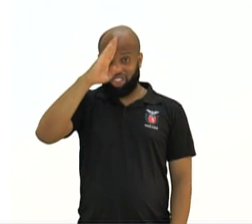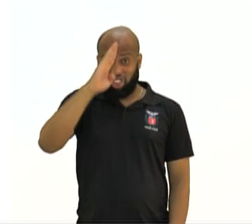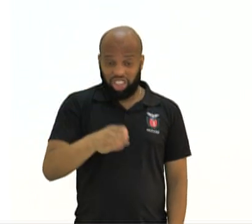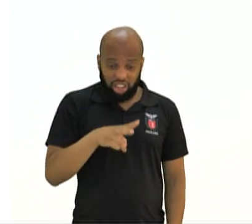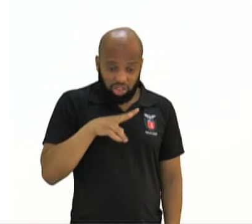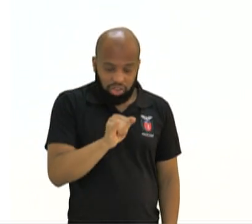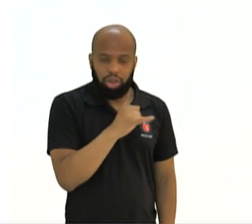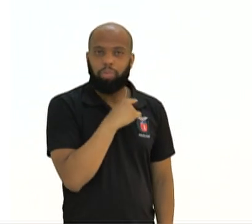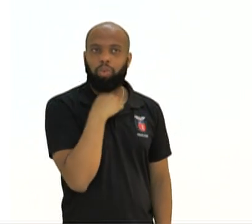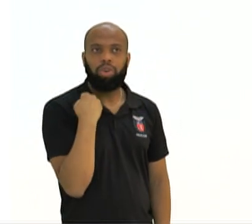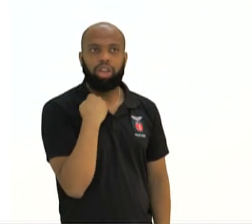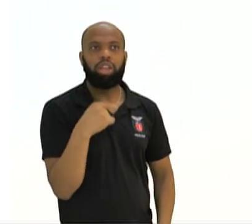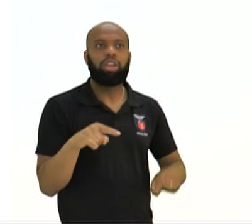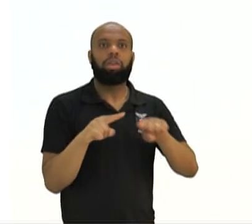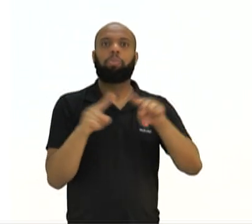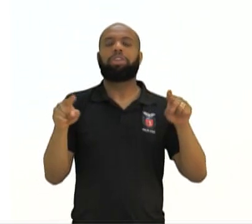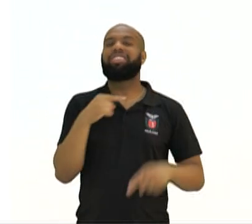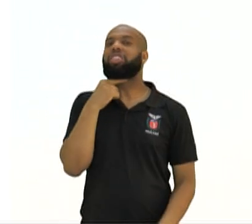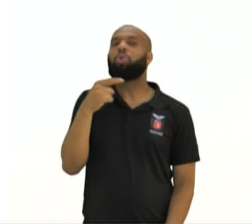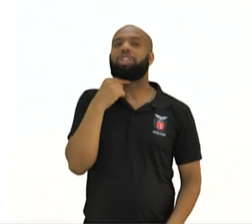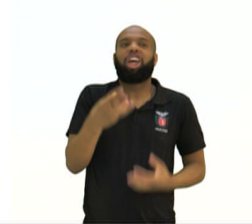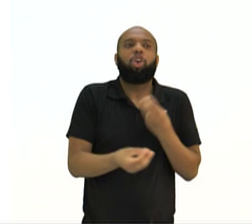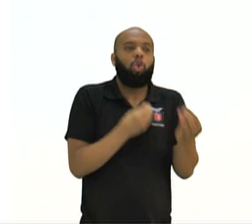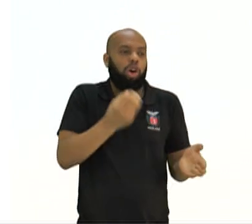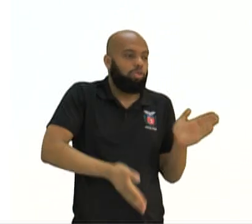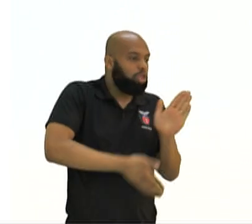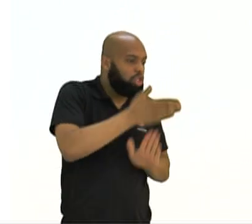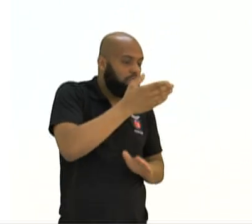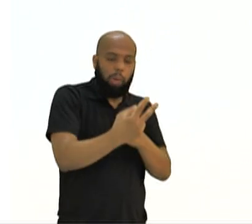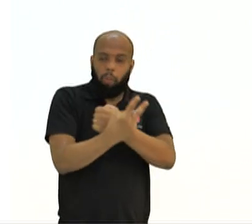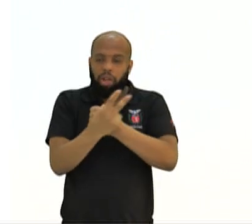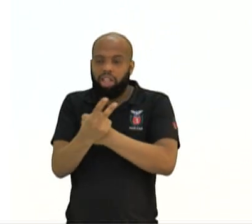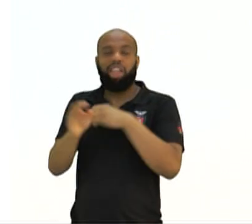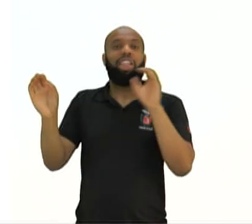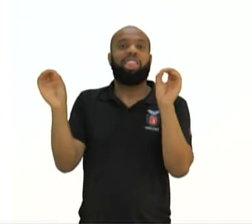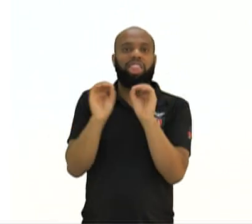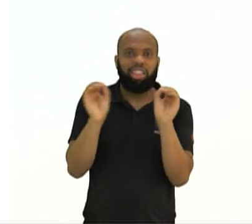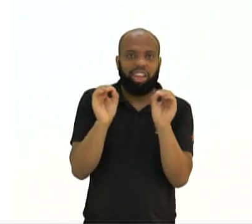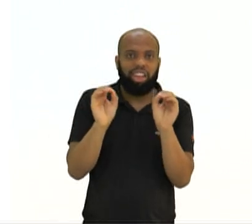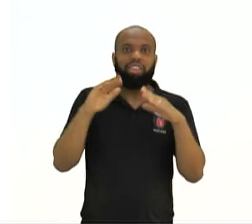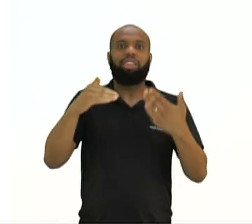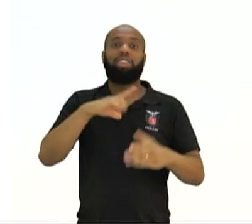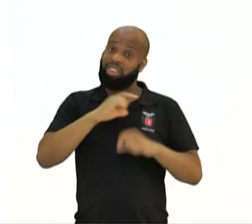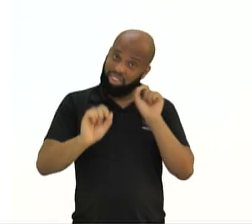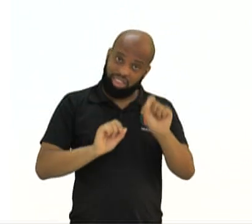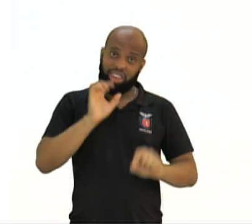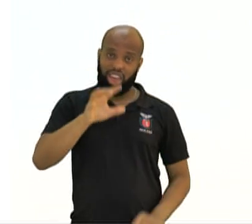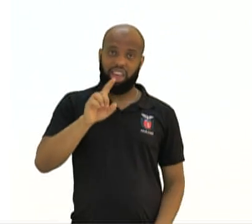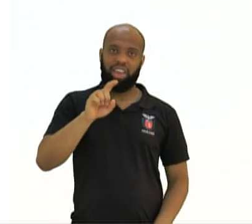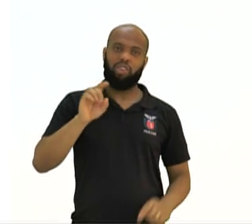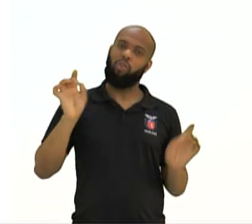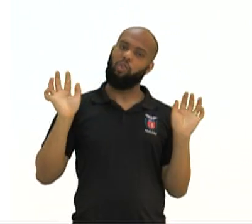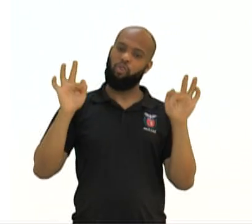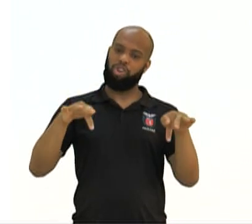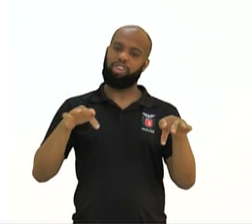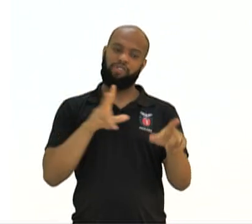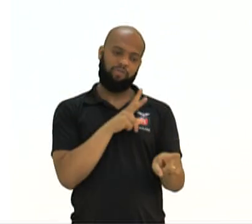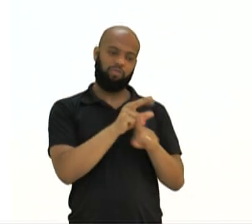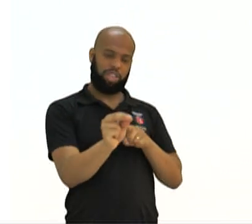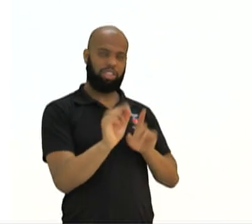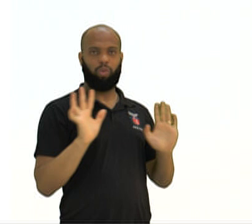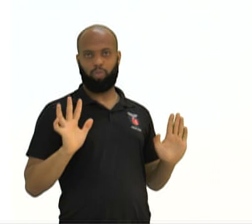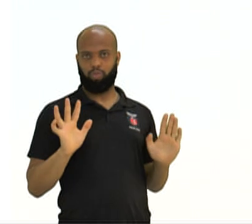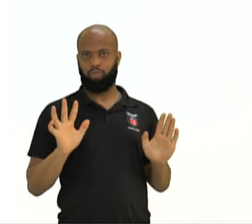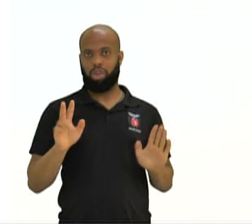ameaçado, porém não há a possibilidade de defesa, ou seja, o xeque-mate é o final da partida, a partida